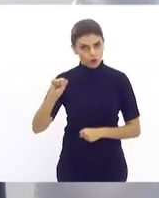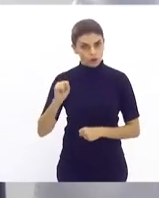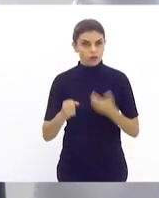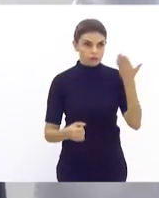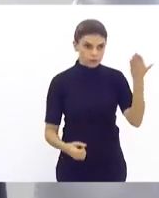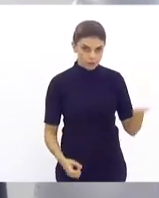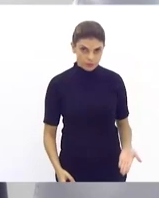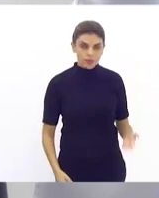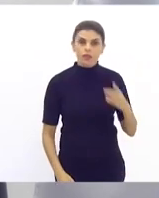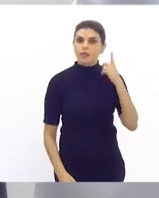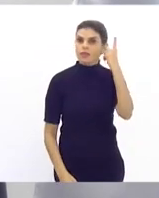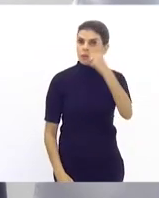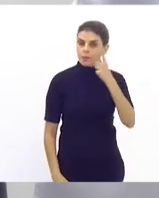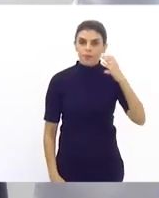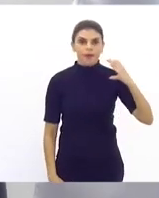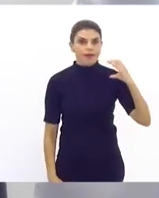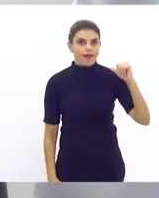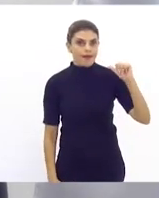Carlos Mink.